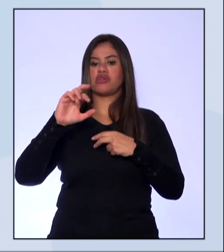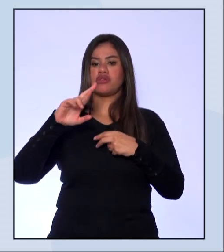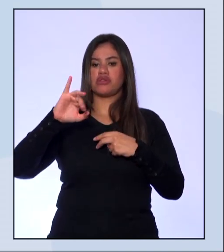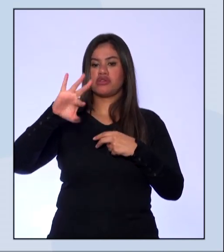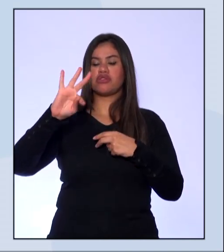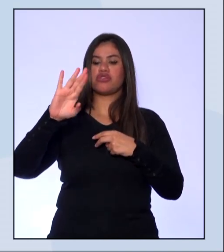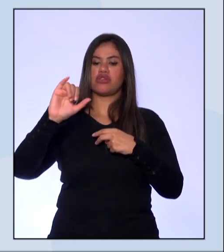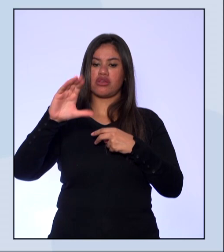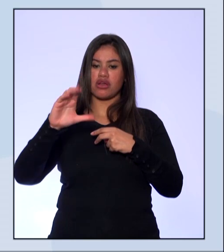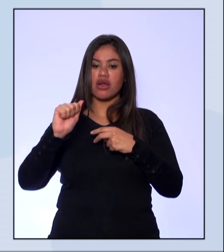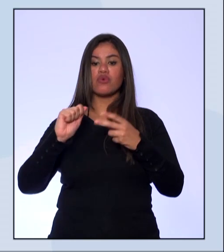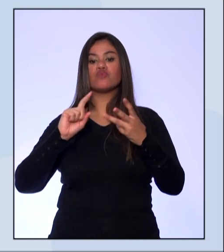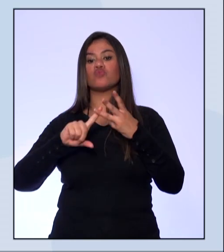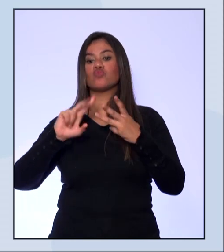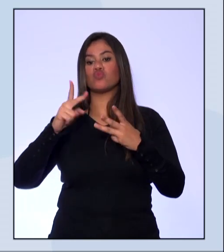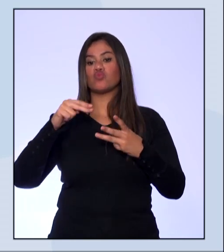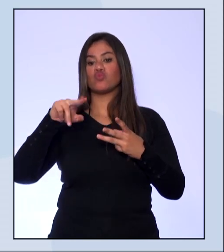charge